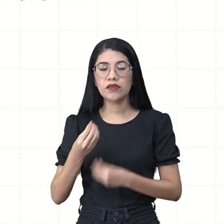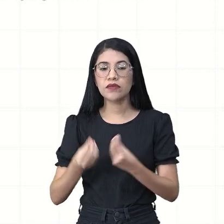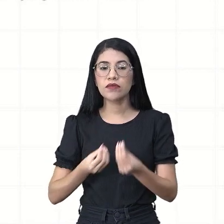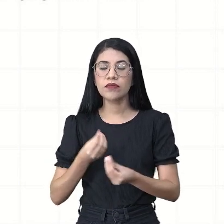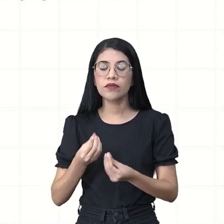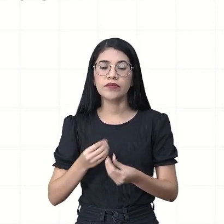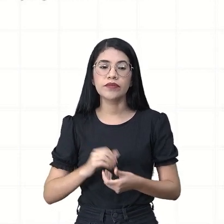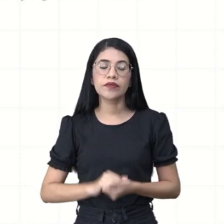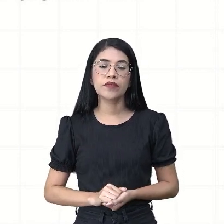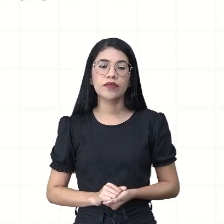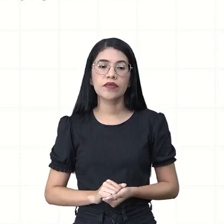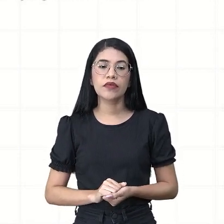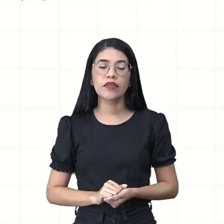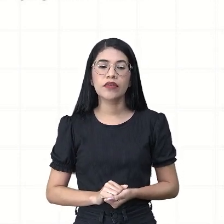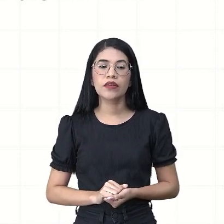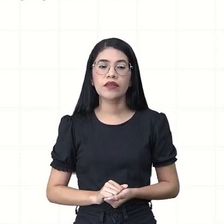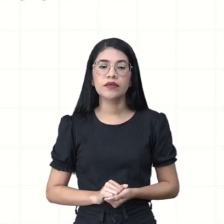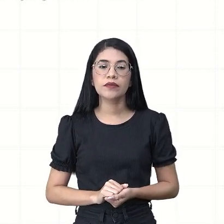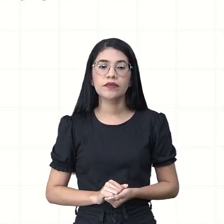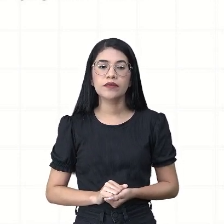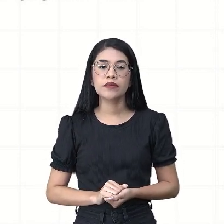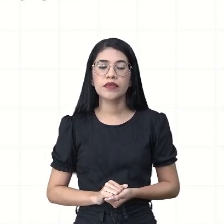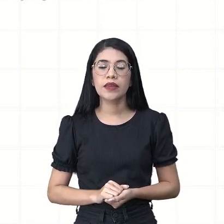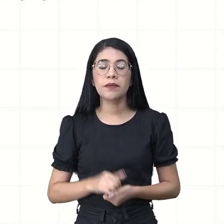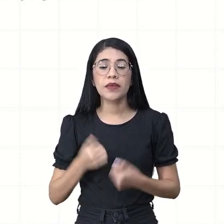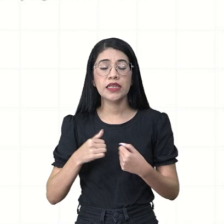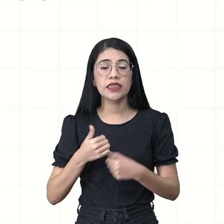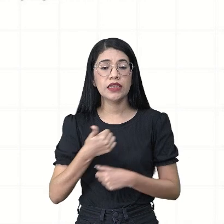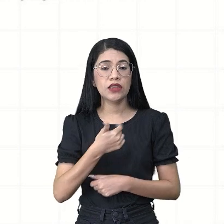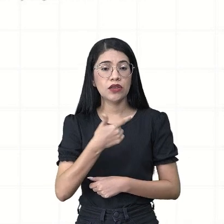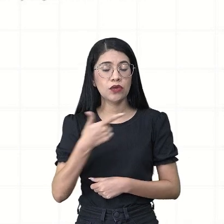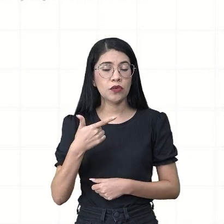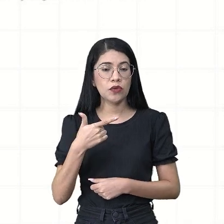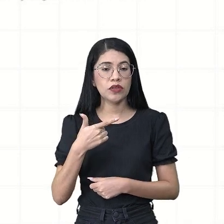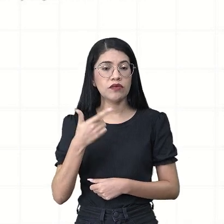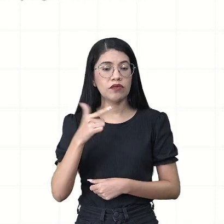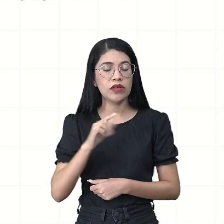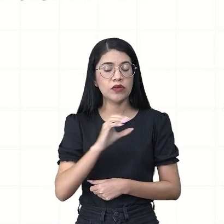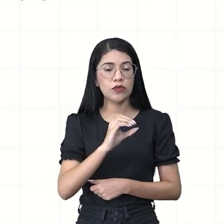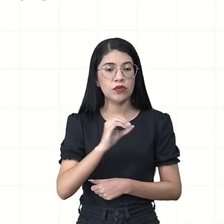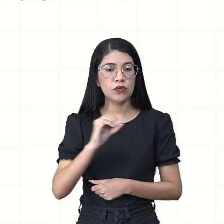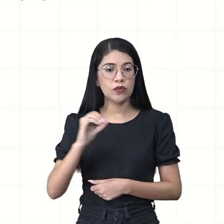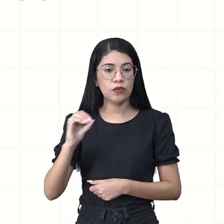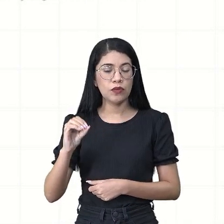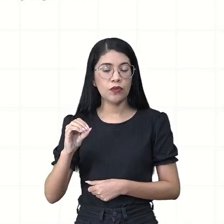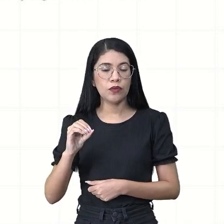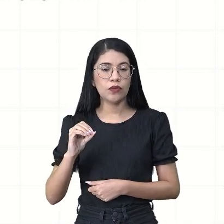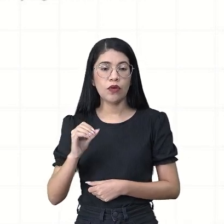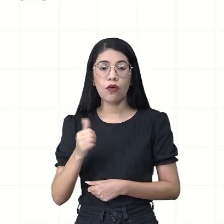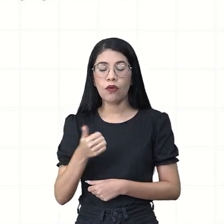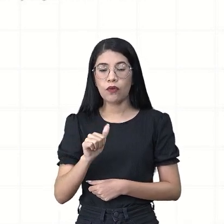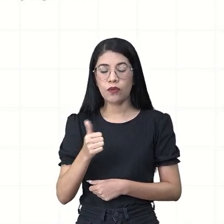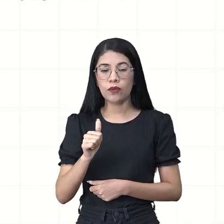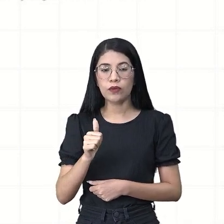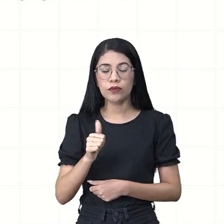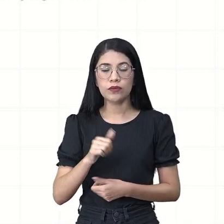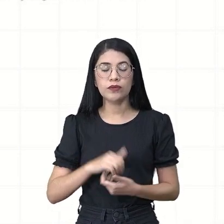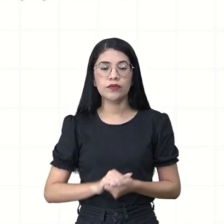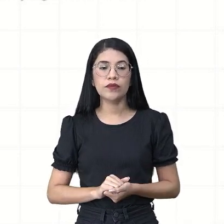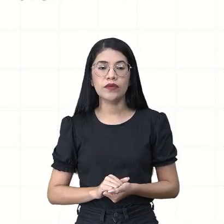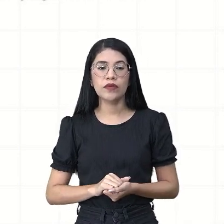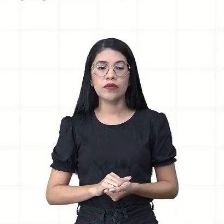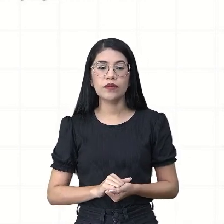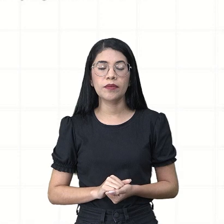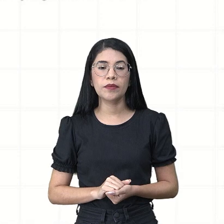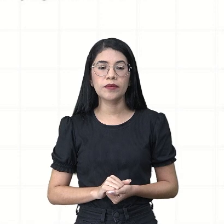científica, né, eu preciso escrever aqui 12 zeros, né? Aliás, 11 zeros, né? Porque o 12º vai